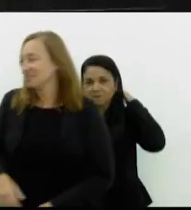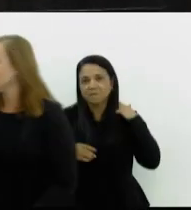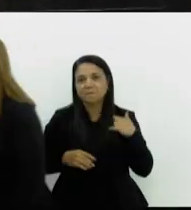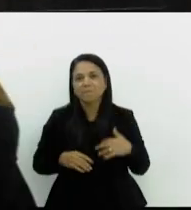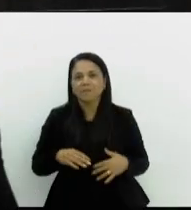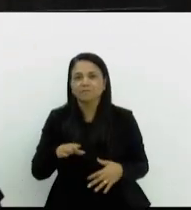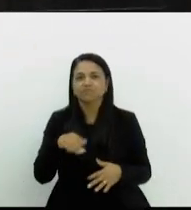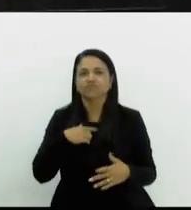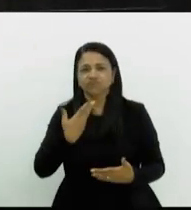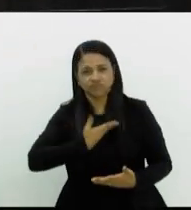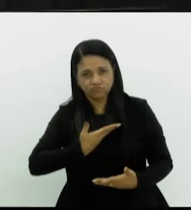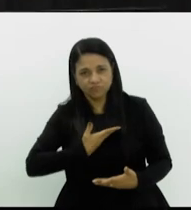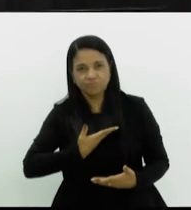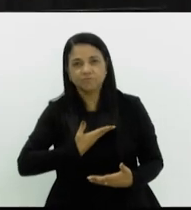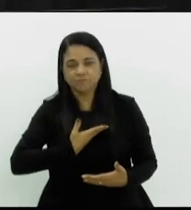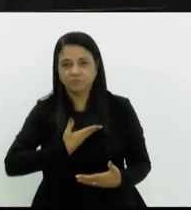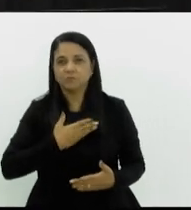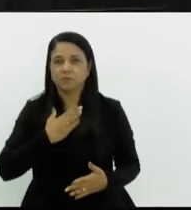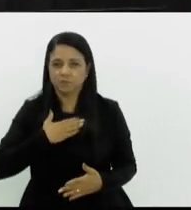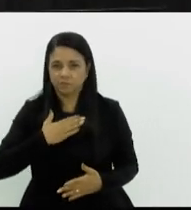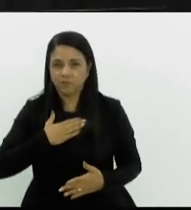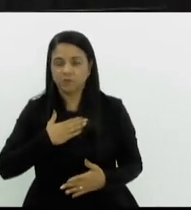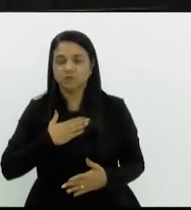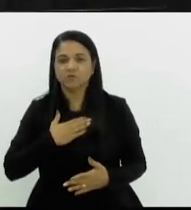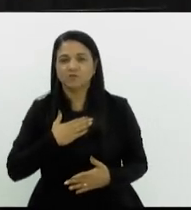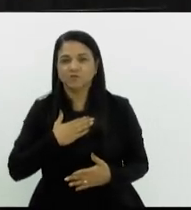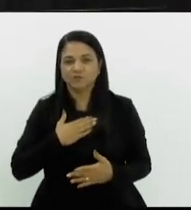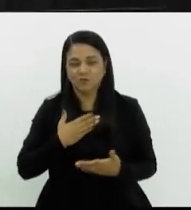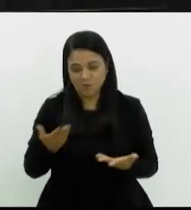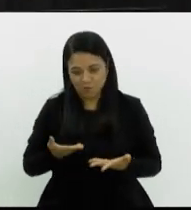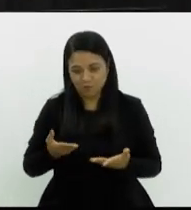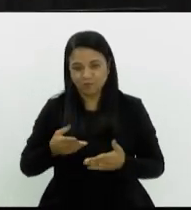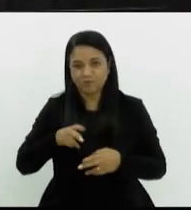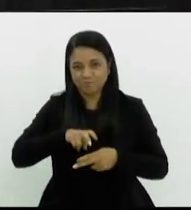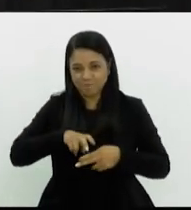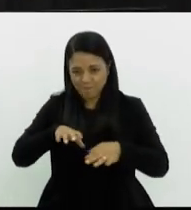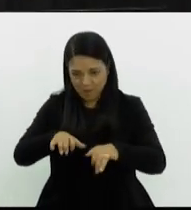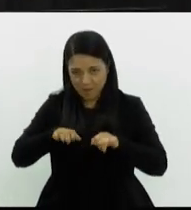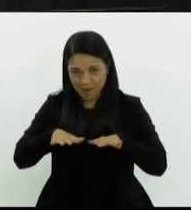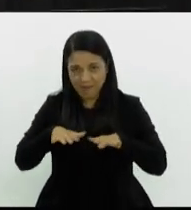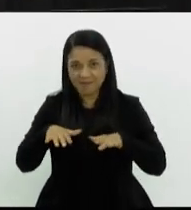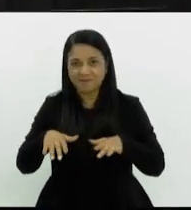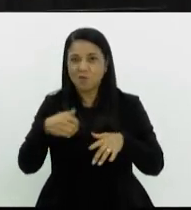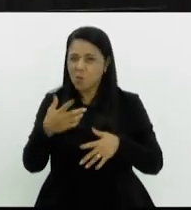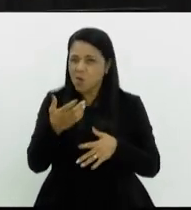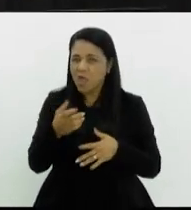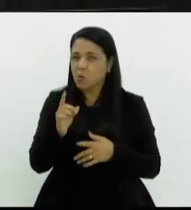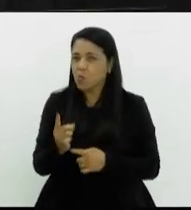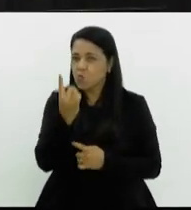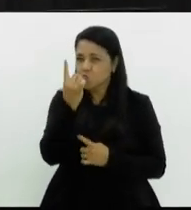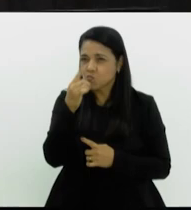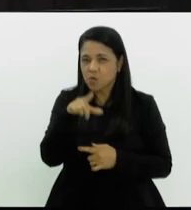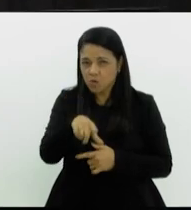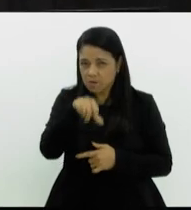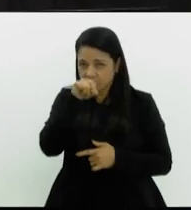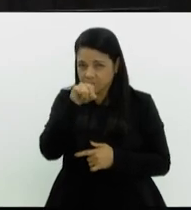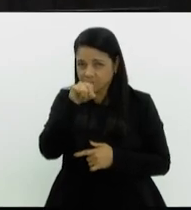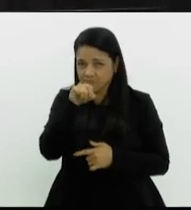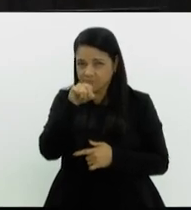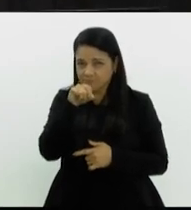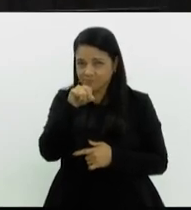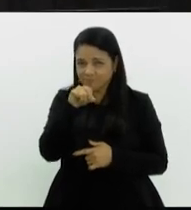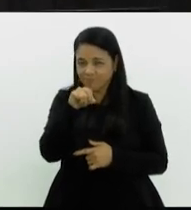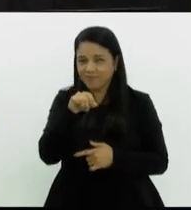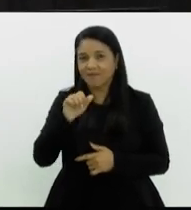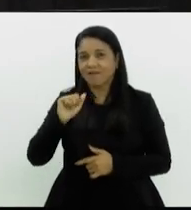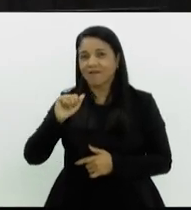Há muitos colegas e amigos meus queridos que estão aqui, mas tem um que eu quero pensar, que